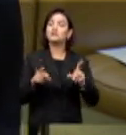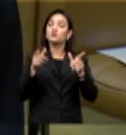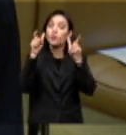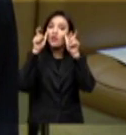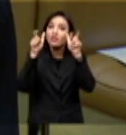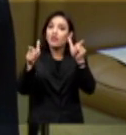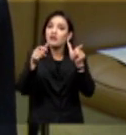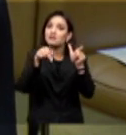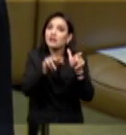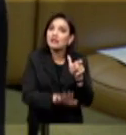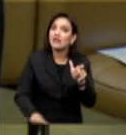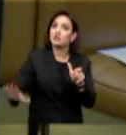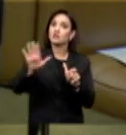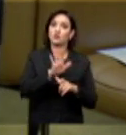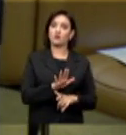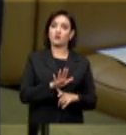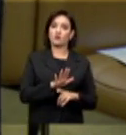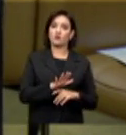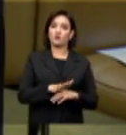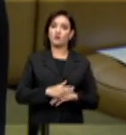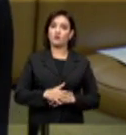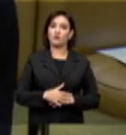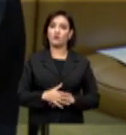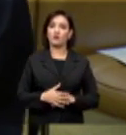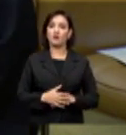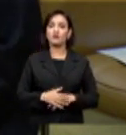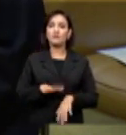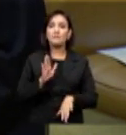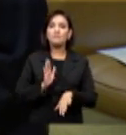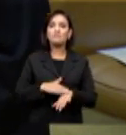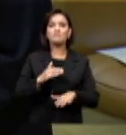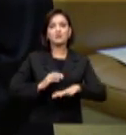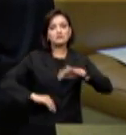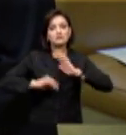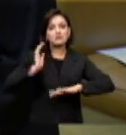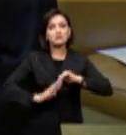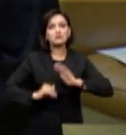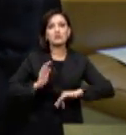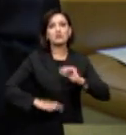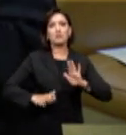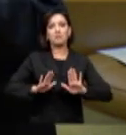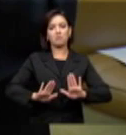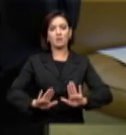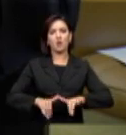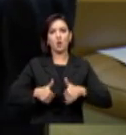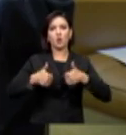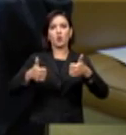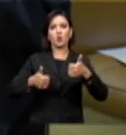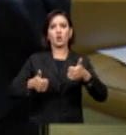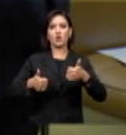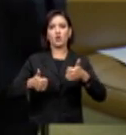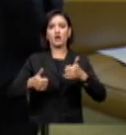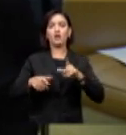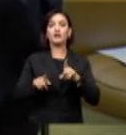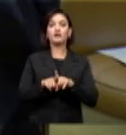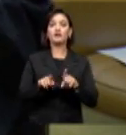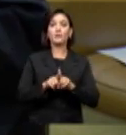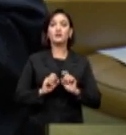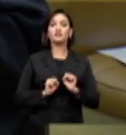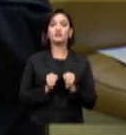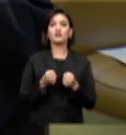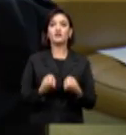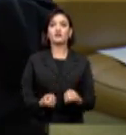nacional e da melhor eficiência na operação das ferrovias, e defendemos o mercado